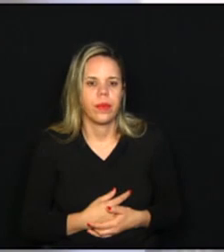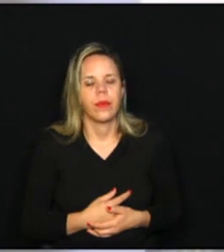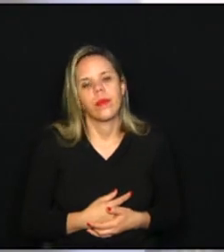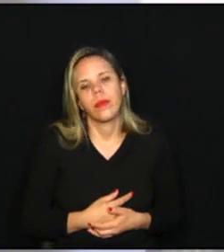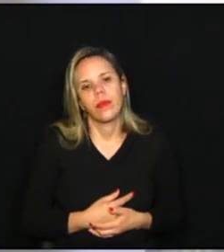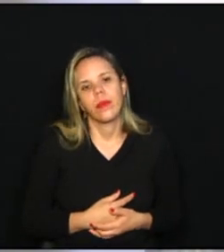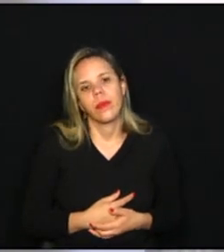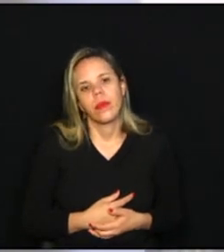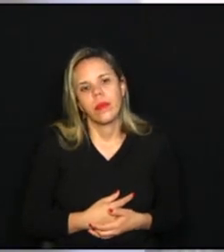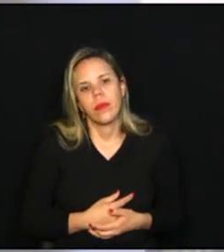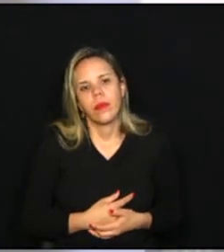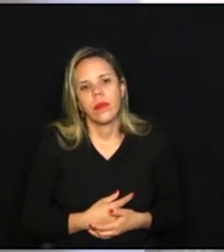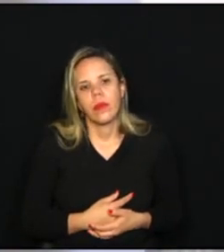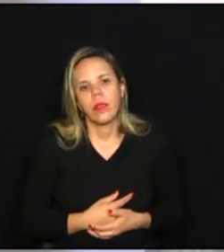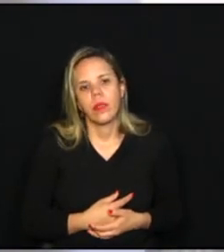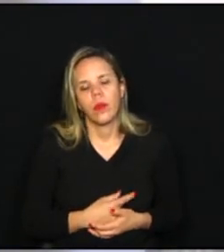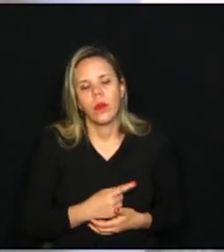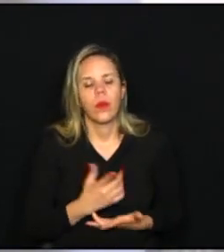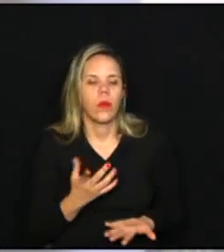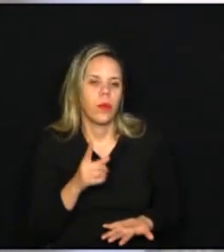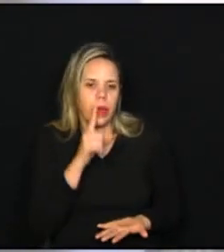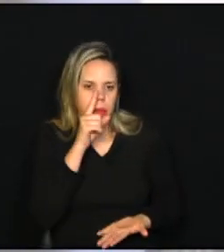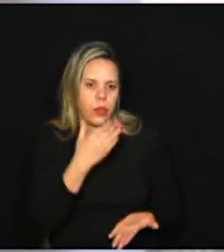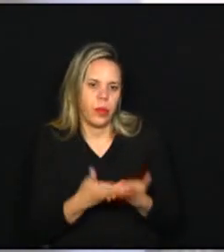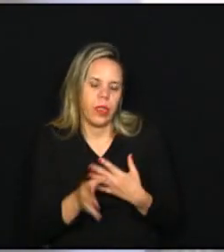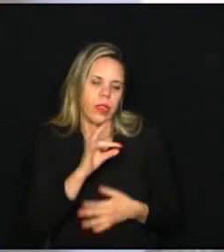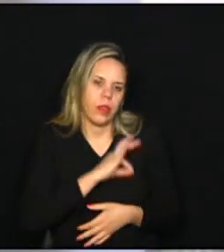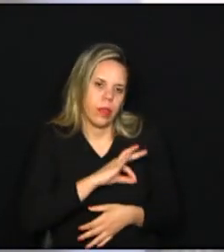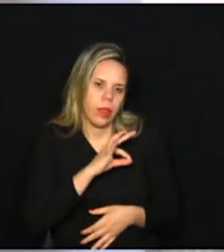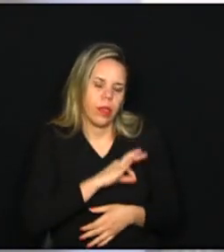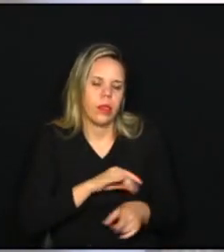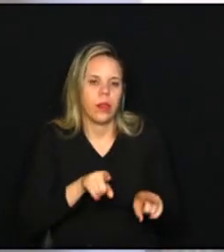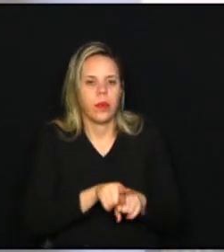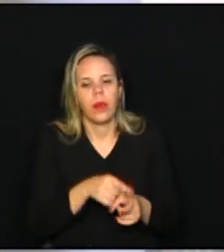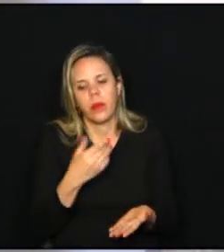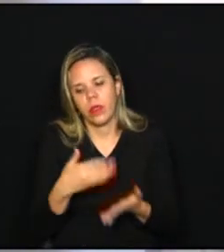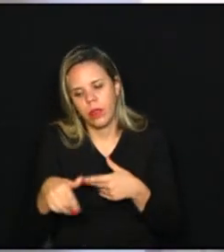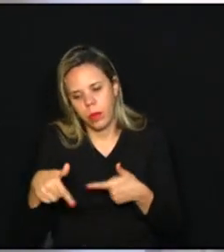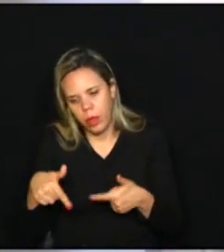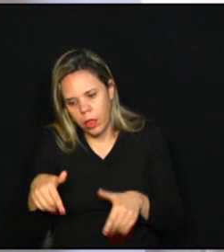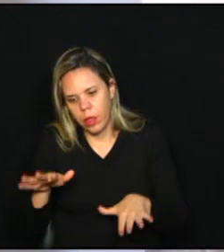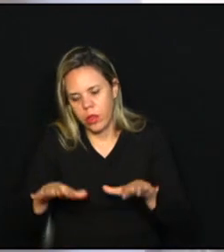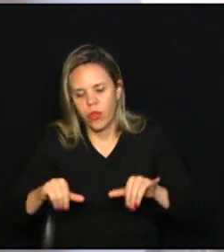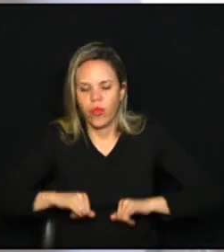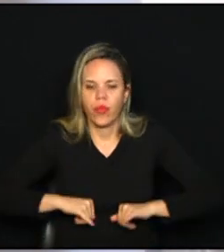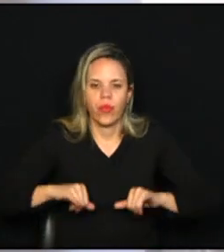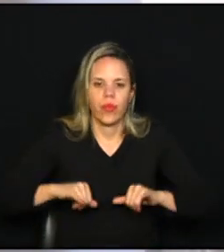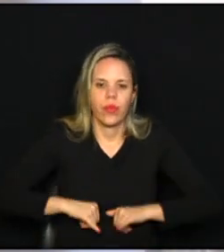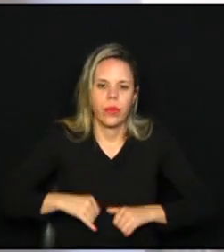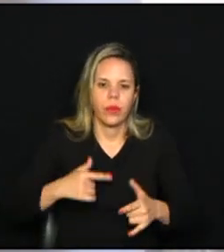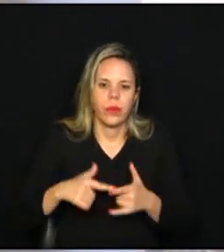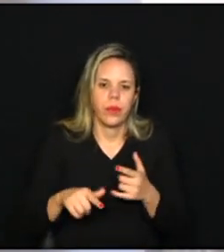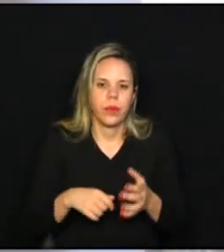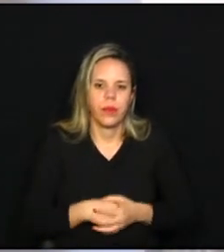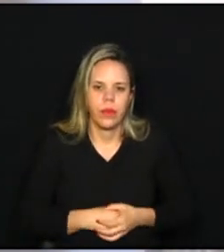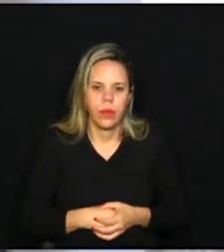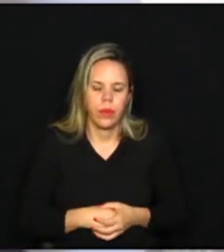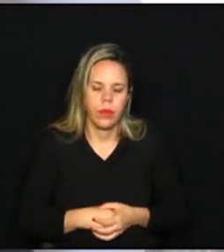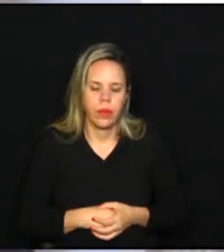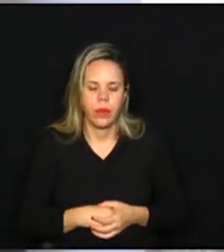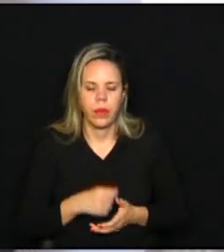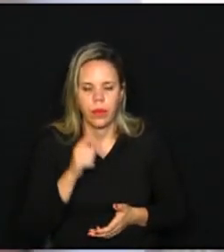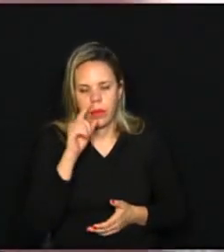da renda, seja em vínculo formal, com receio de perder o emprego, de sofrer algum tipo de